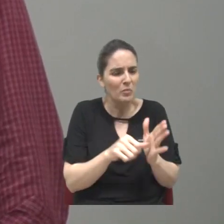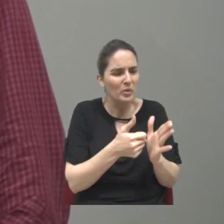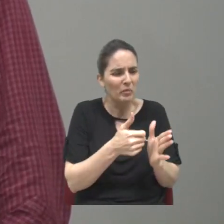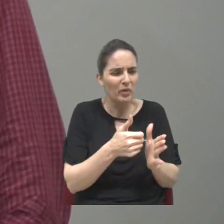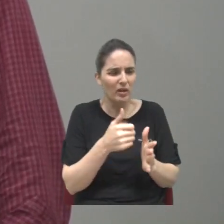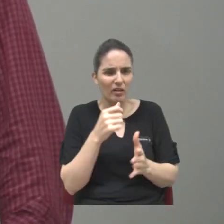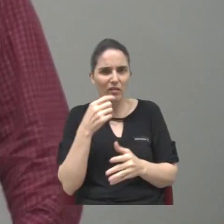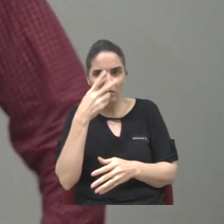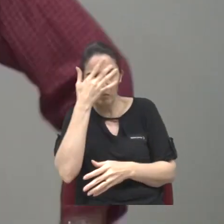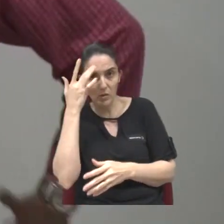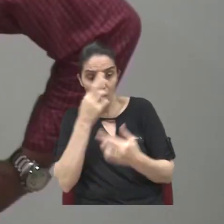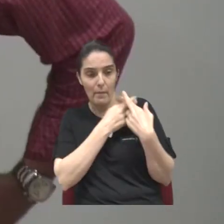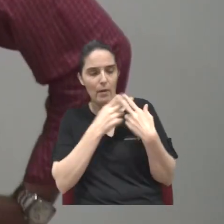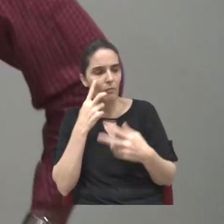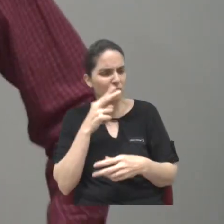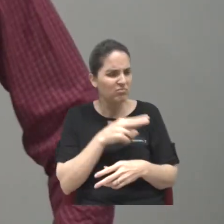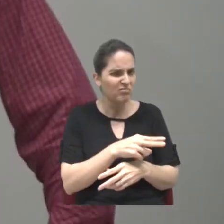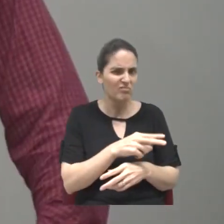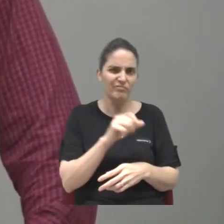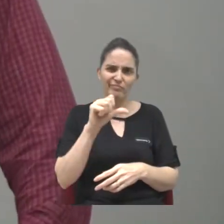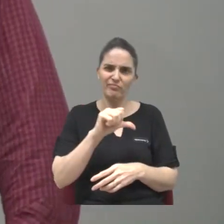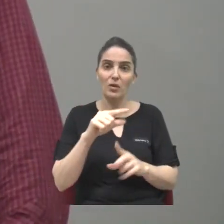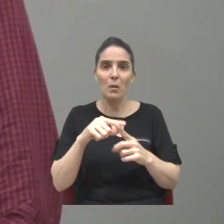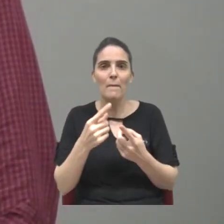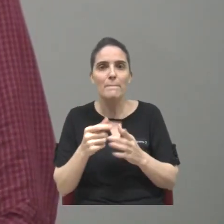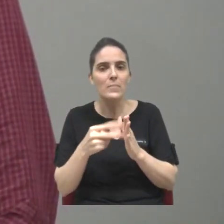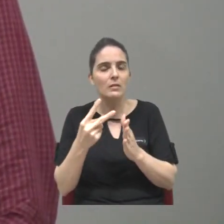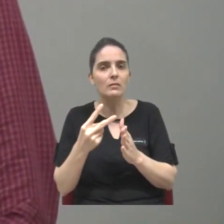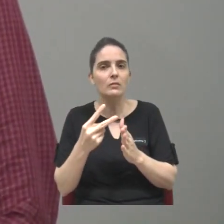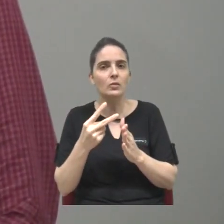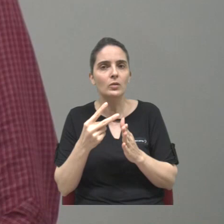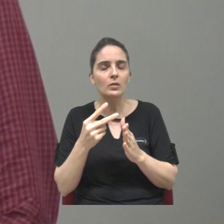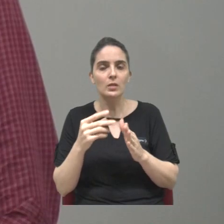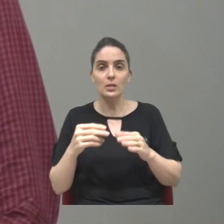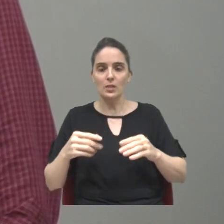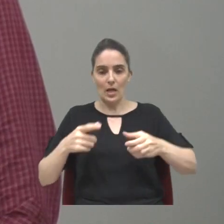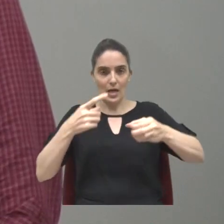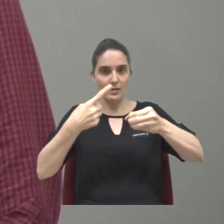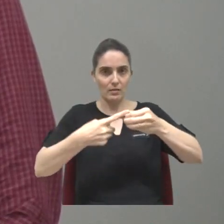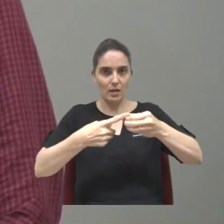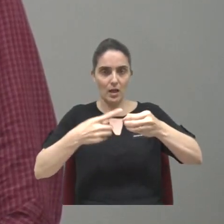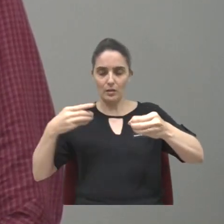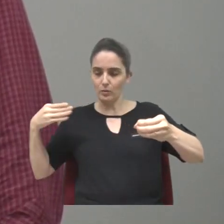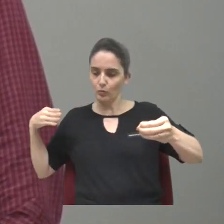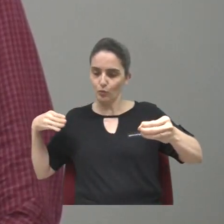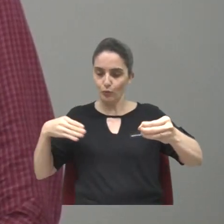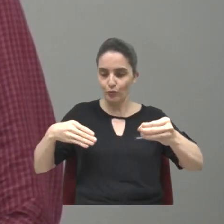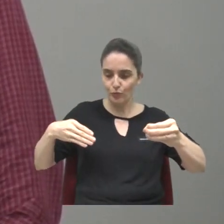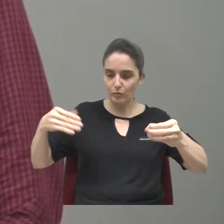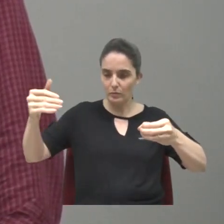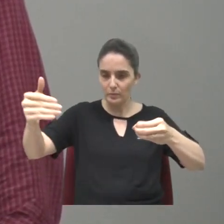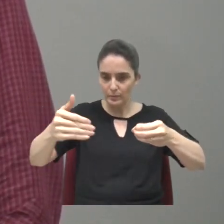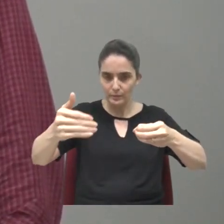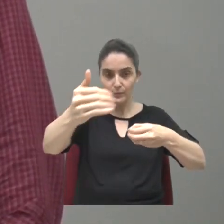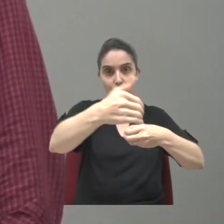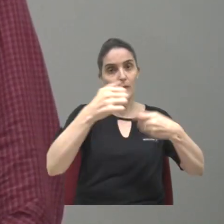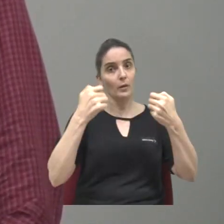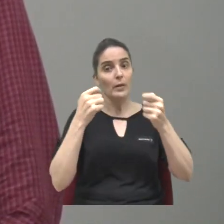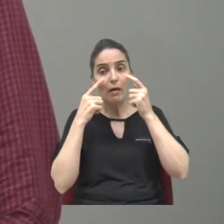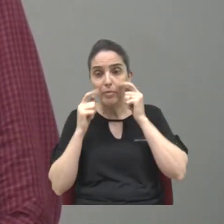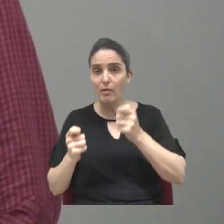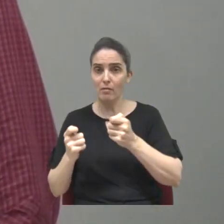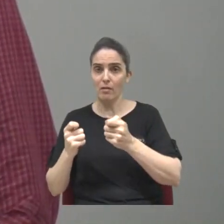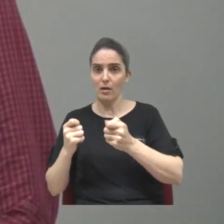só aquela entrada, mas as outras entradas da cidade, elas precisam de atenção, até porque